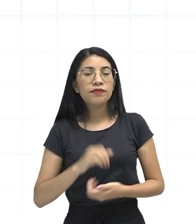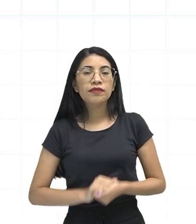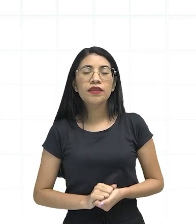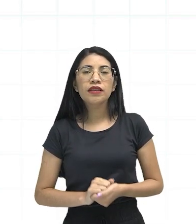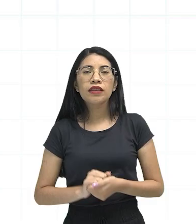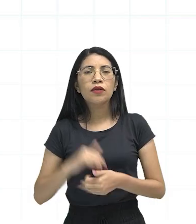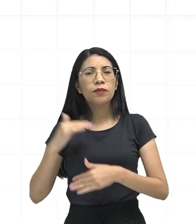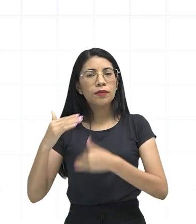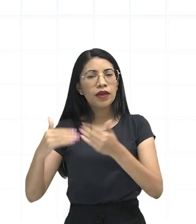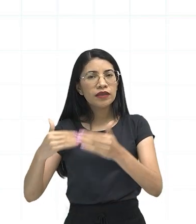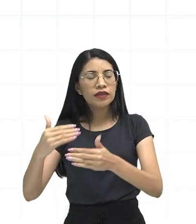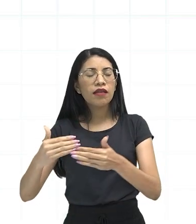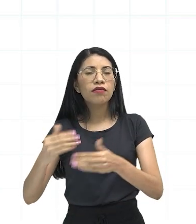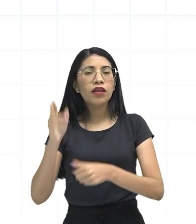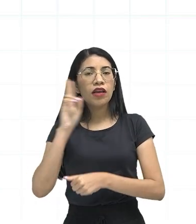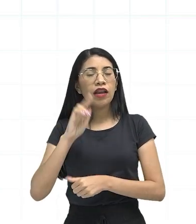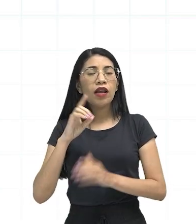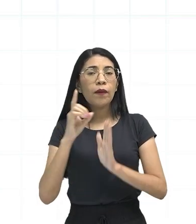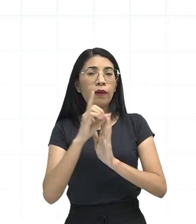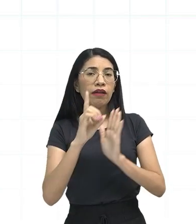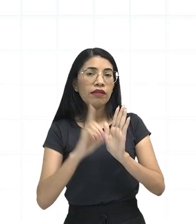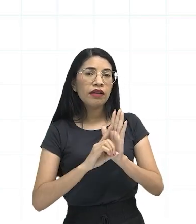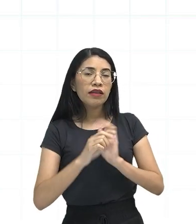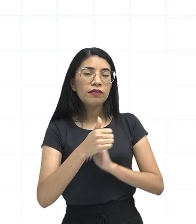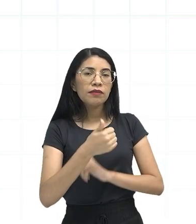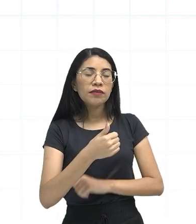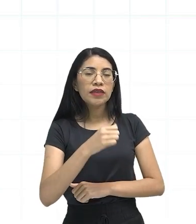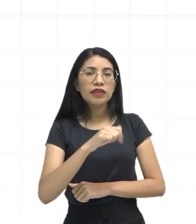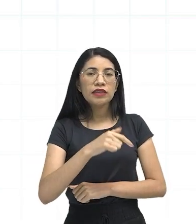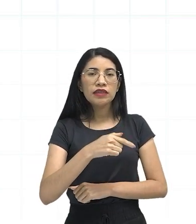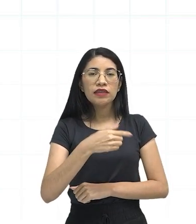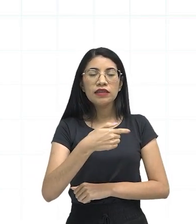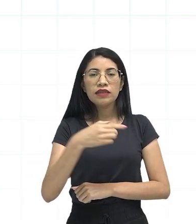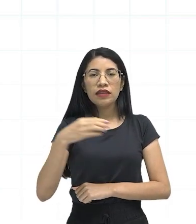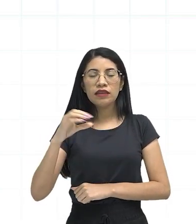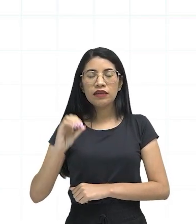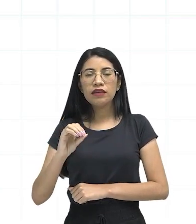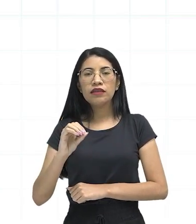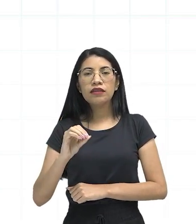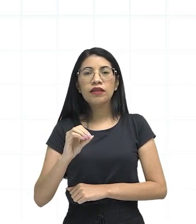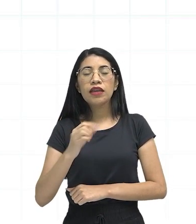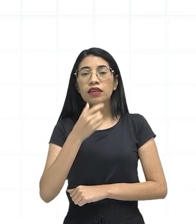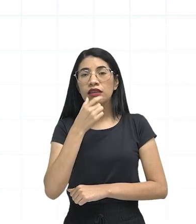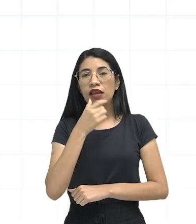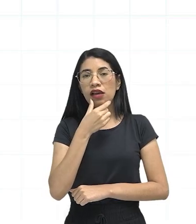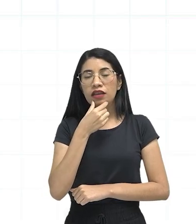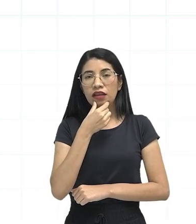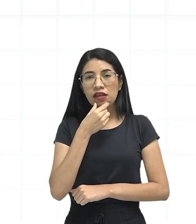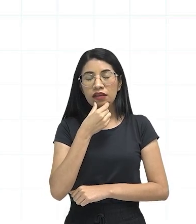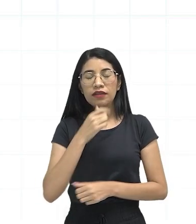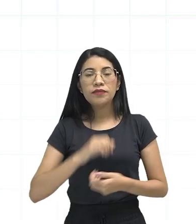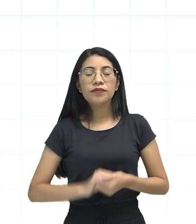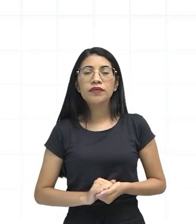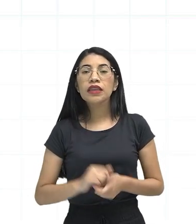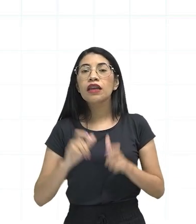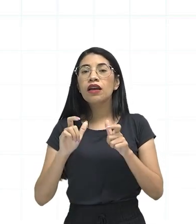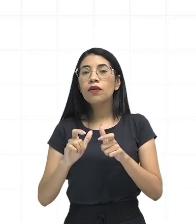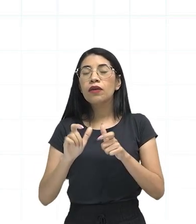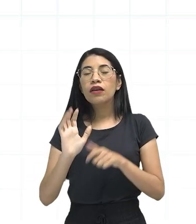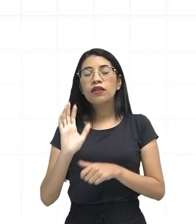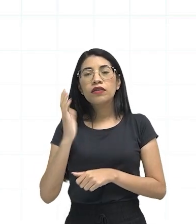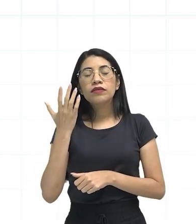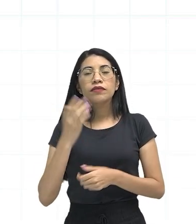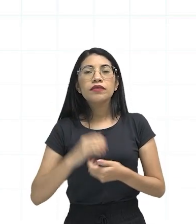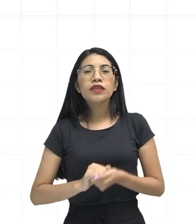na história, a gente chega ali na década de 1770 em Londres, né? Onde houve aí um